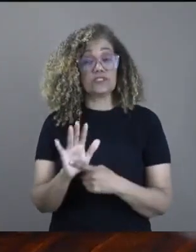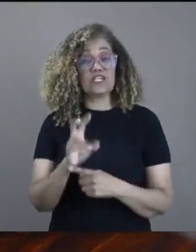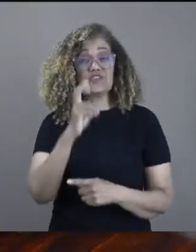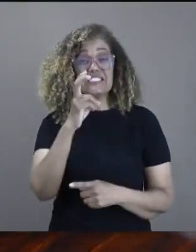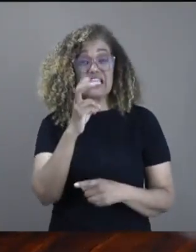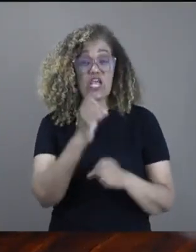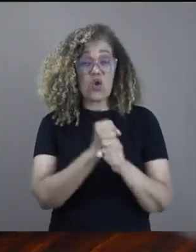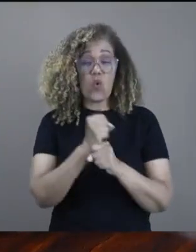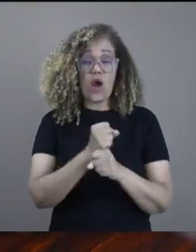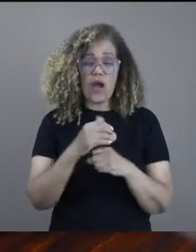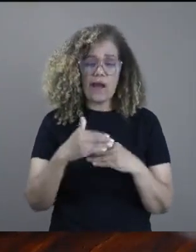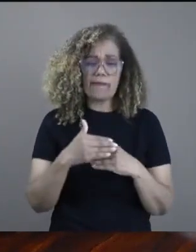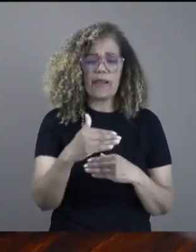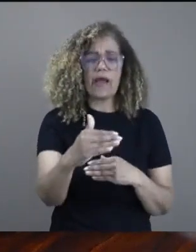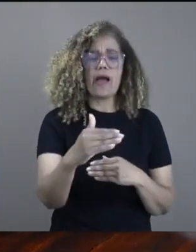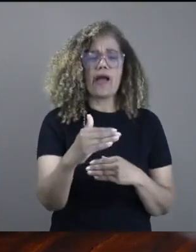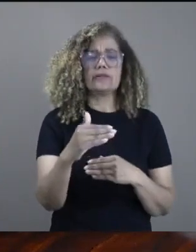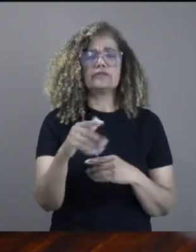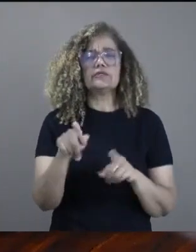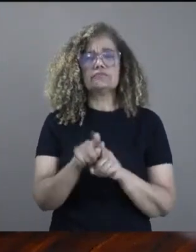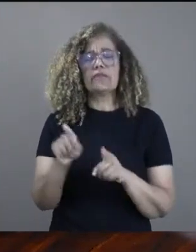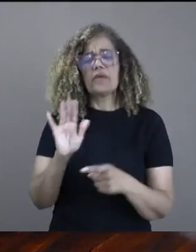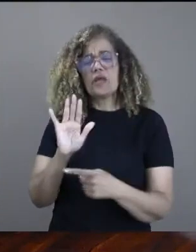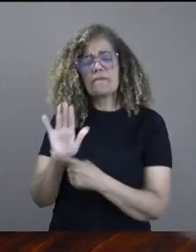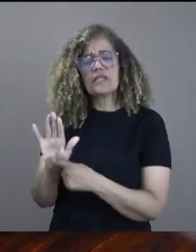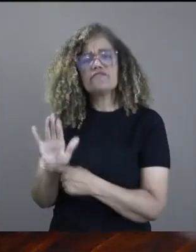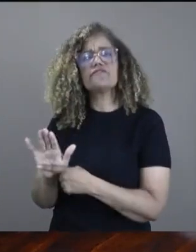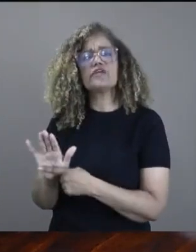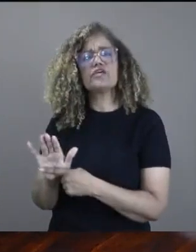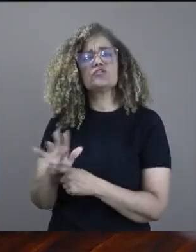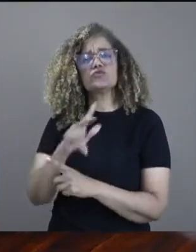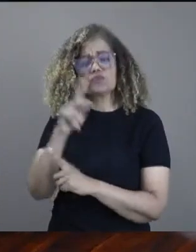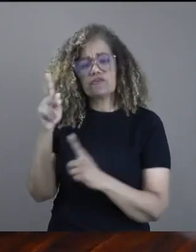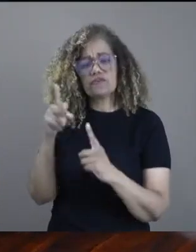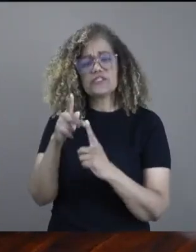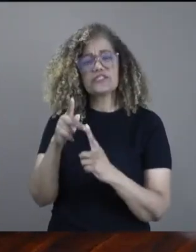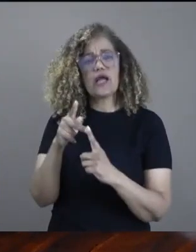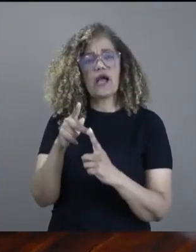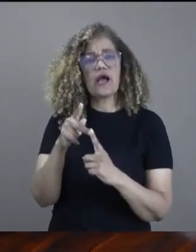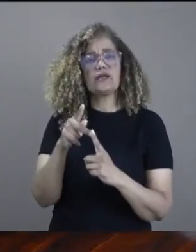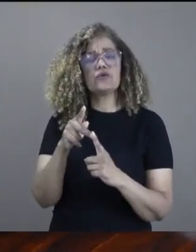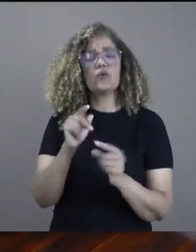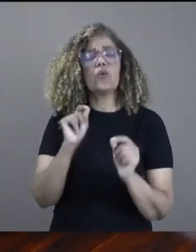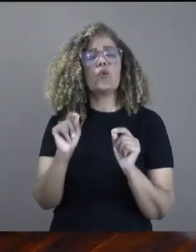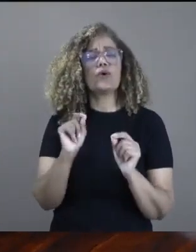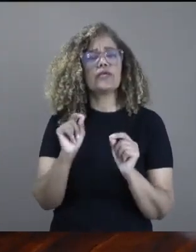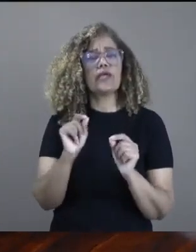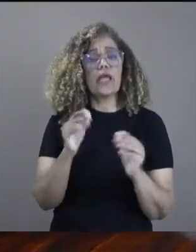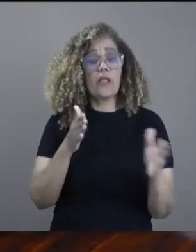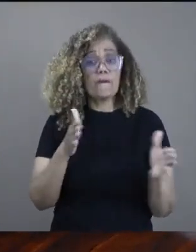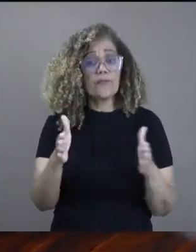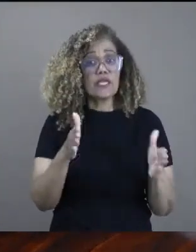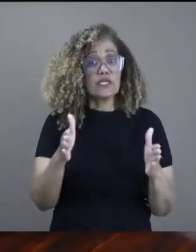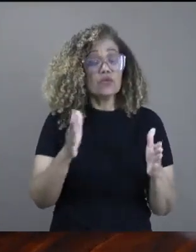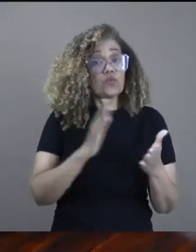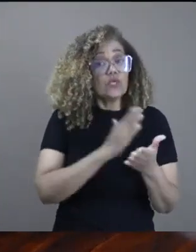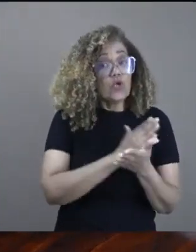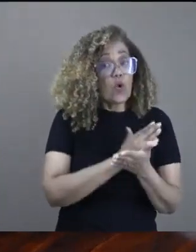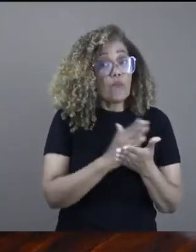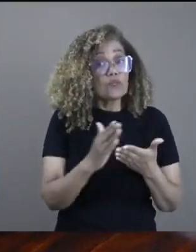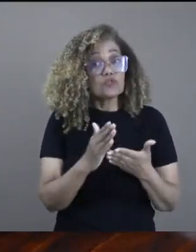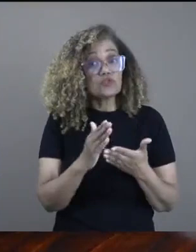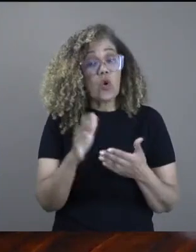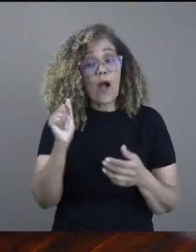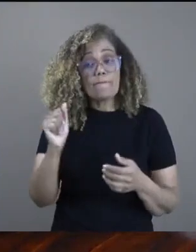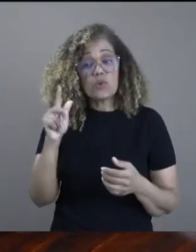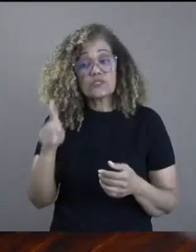anos os benefícios previdenciários voltem a ter valores equivalentes àqueles do período inicial dos aposentados